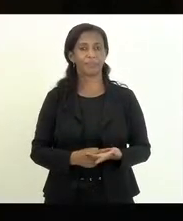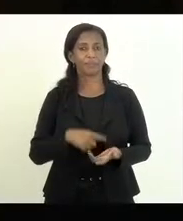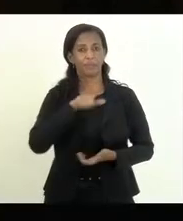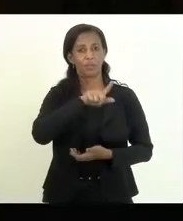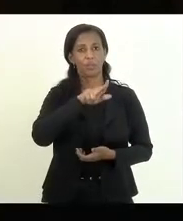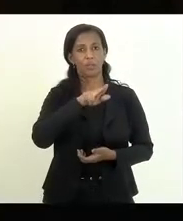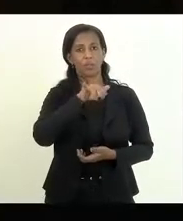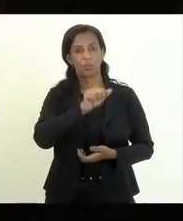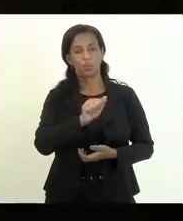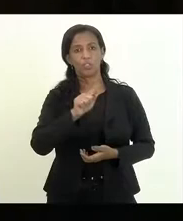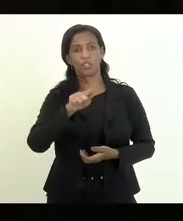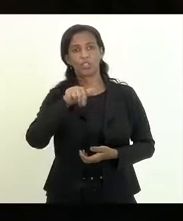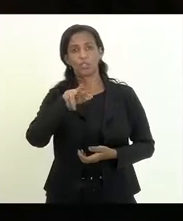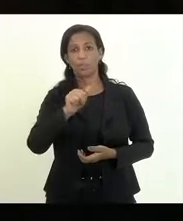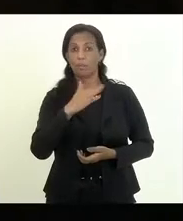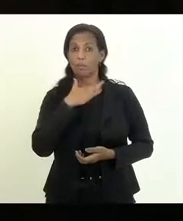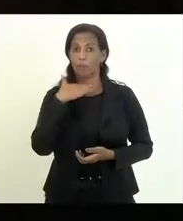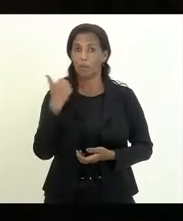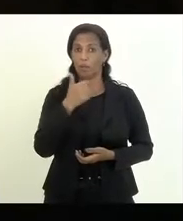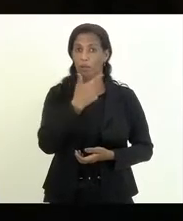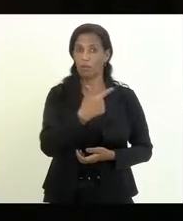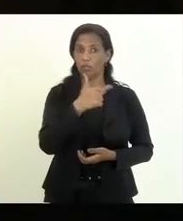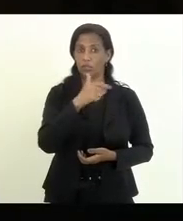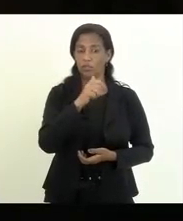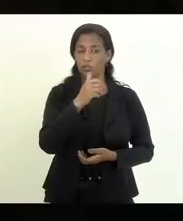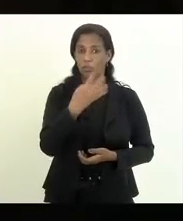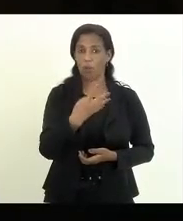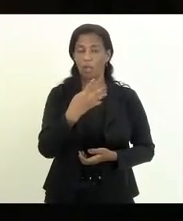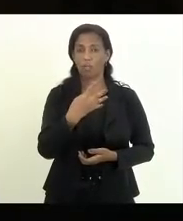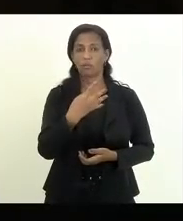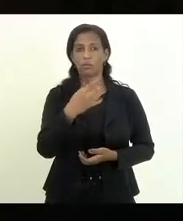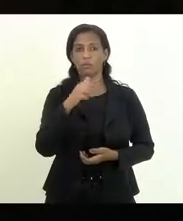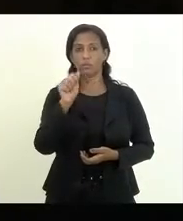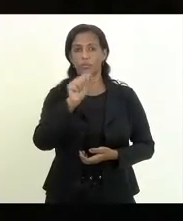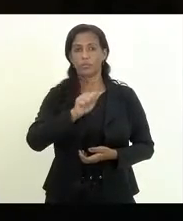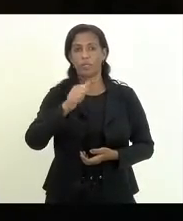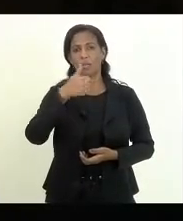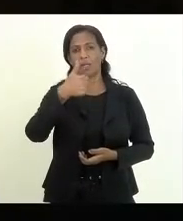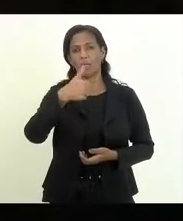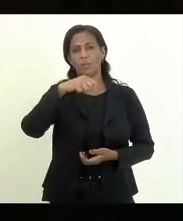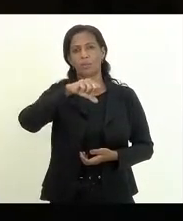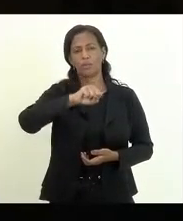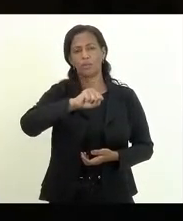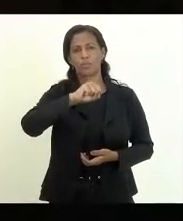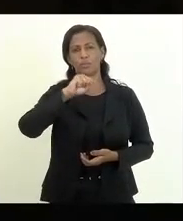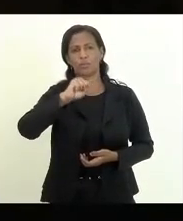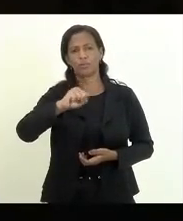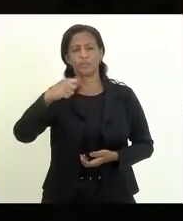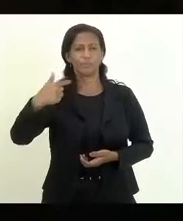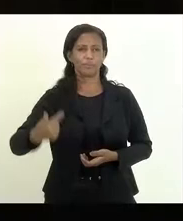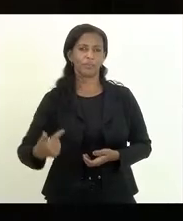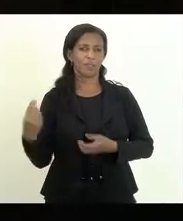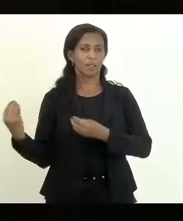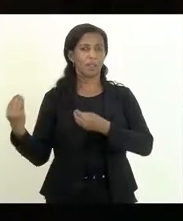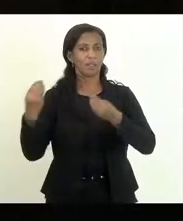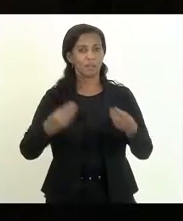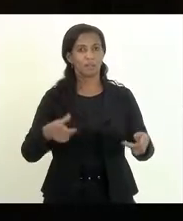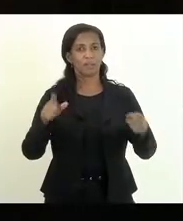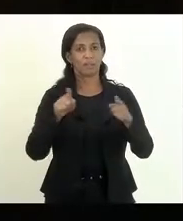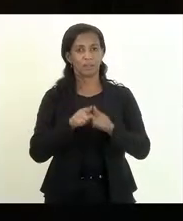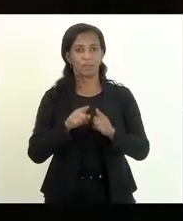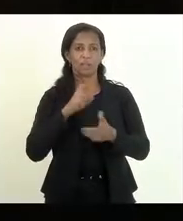Luiz Gama faleceu, 24 de agosto de 1882, é também trazer